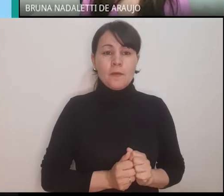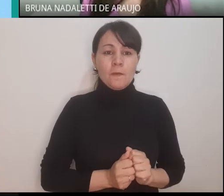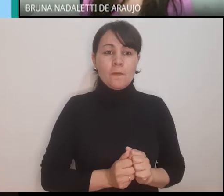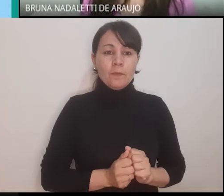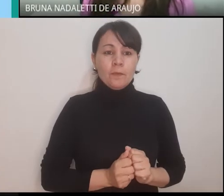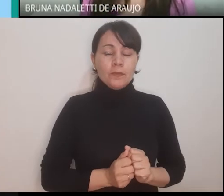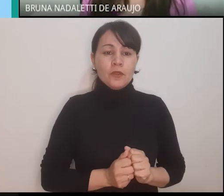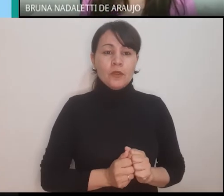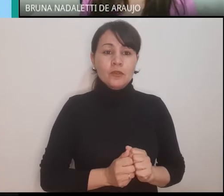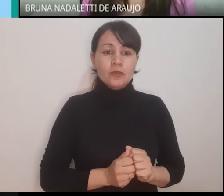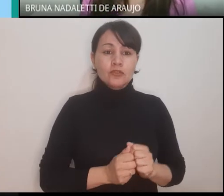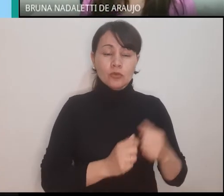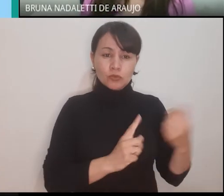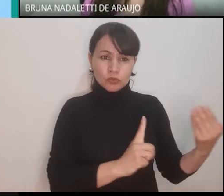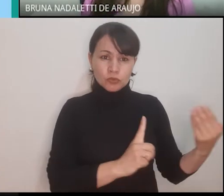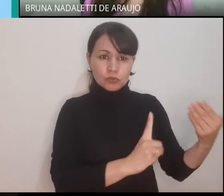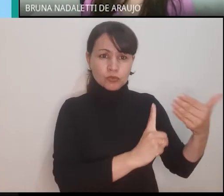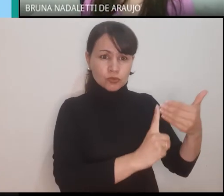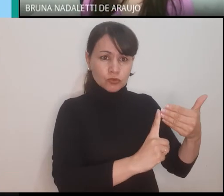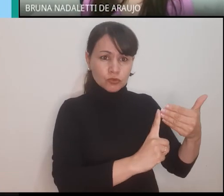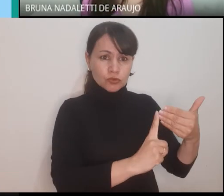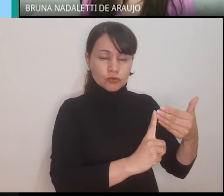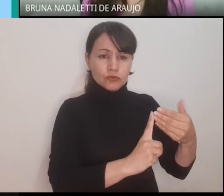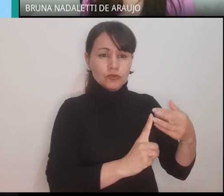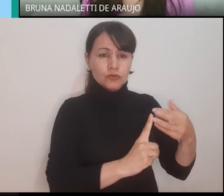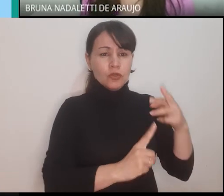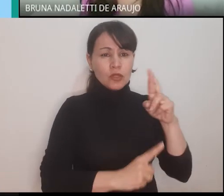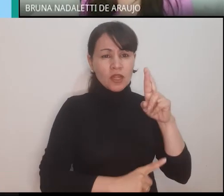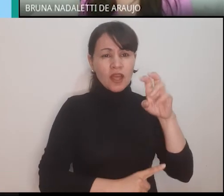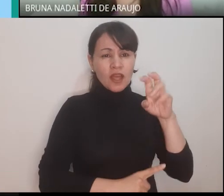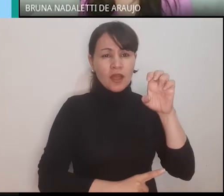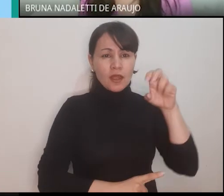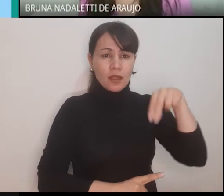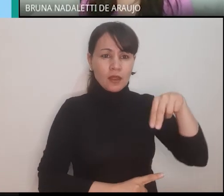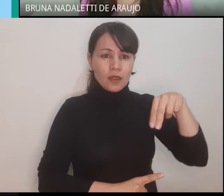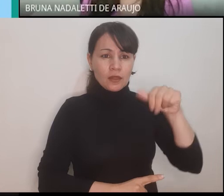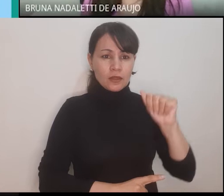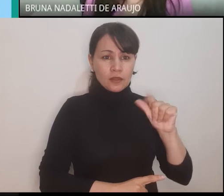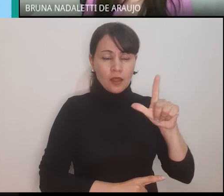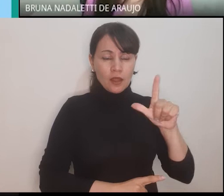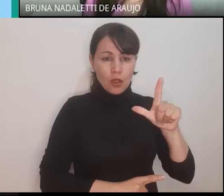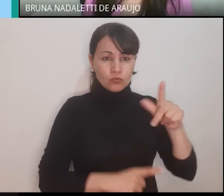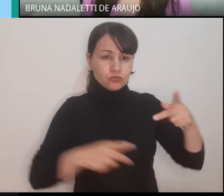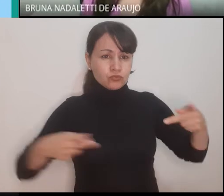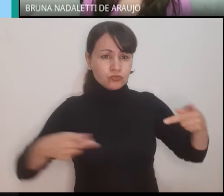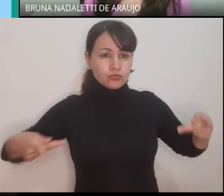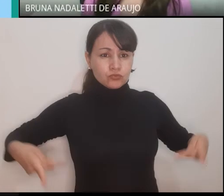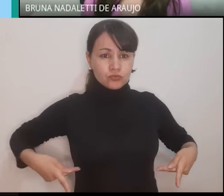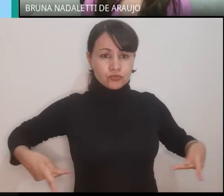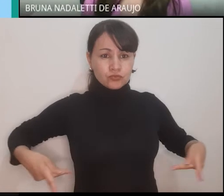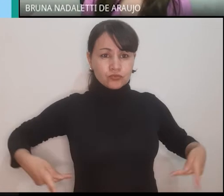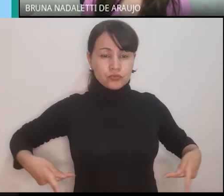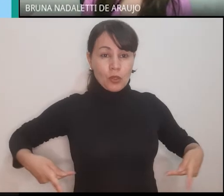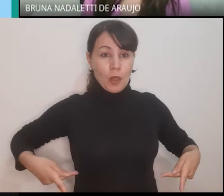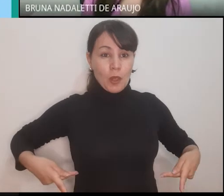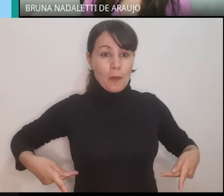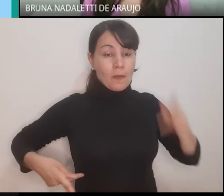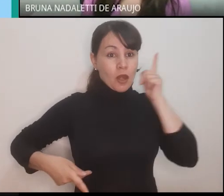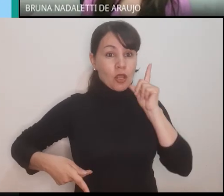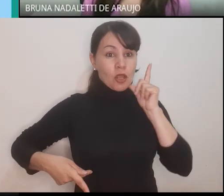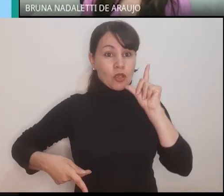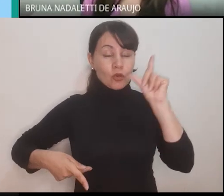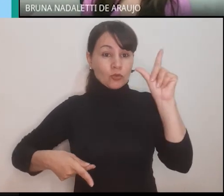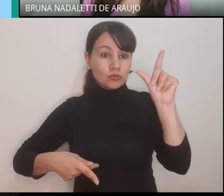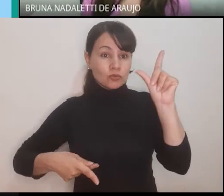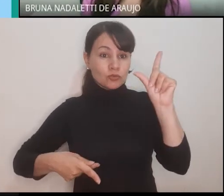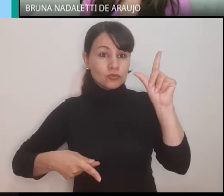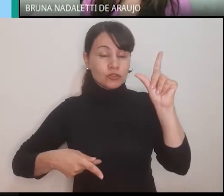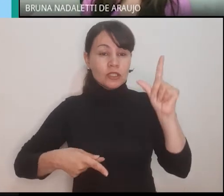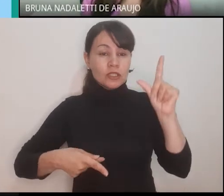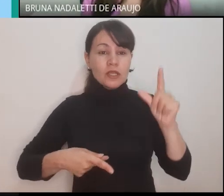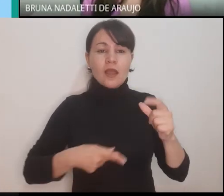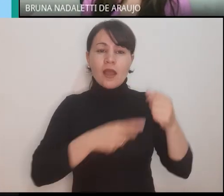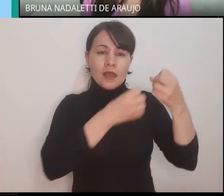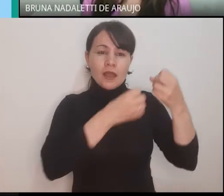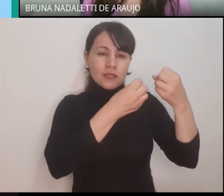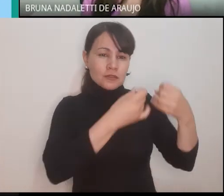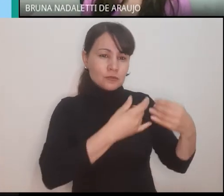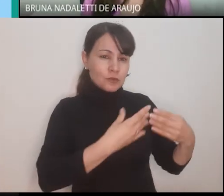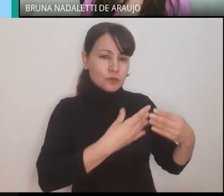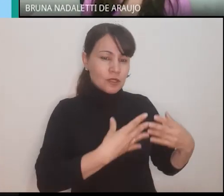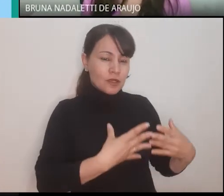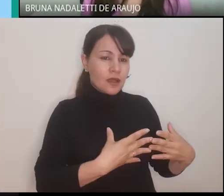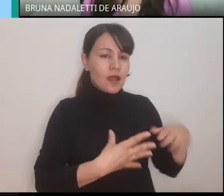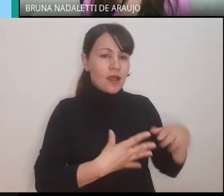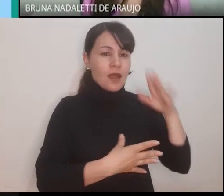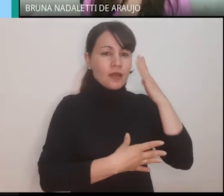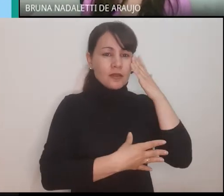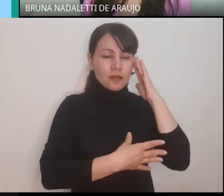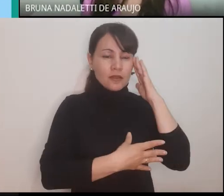a função renal ou as funções dos rins para que a gente consiga estabelecer um fluxo lógico